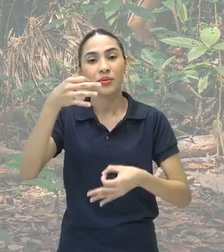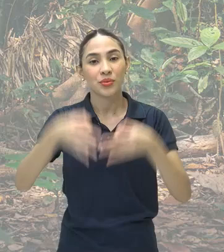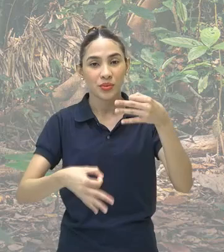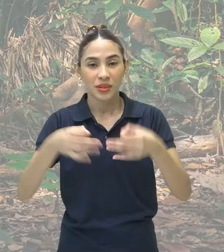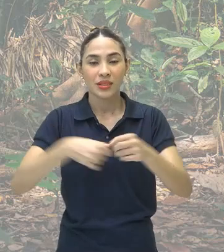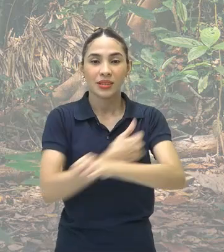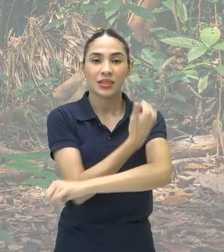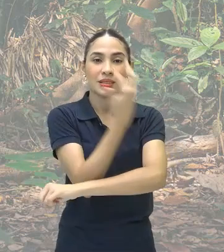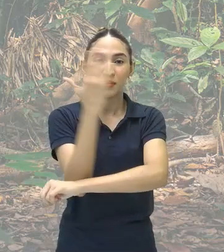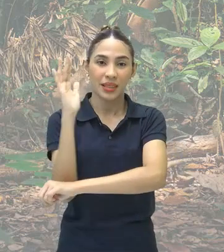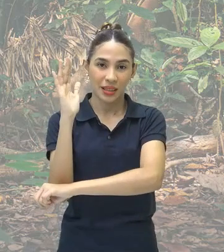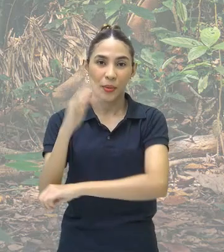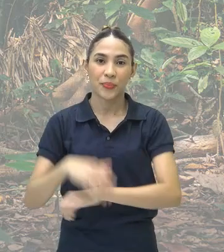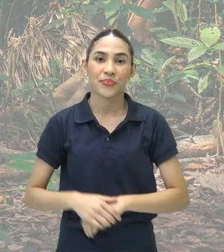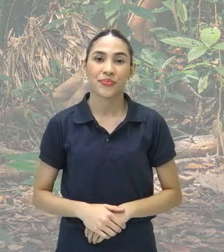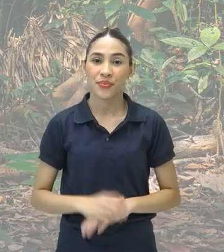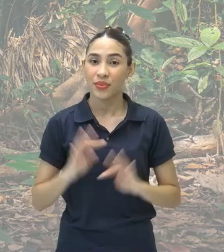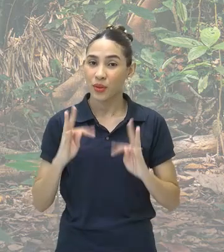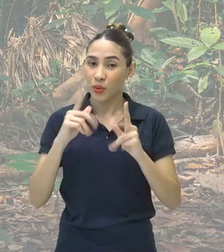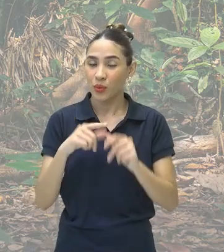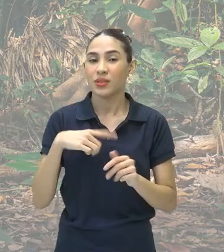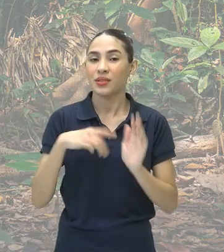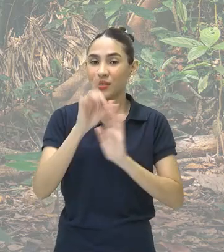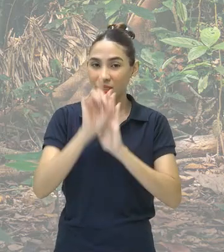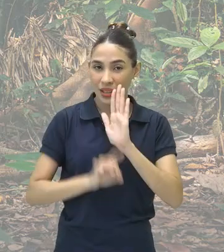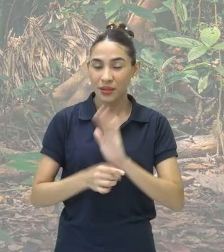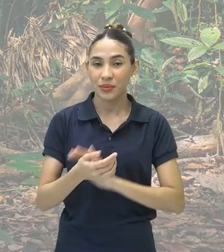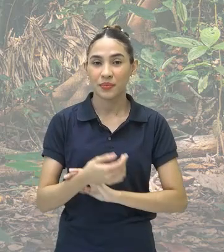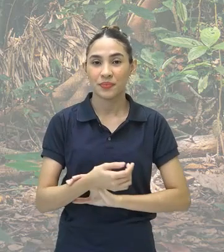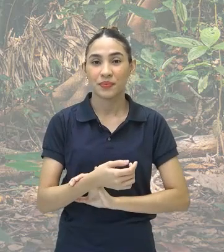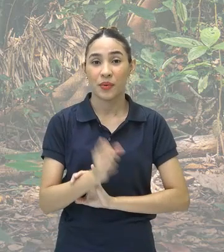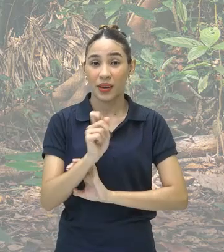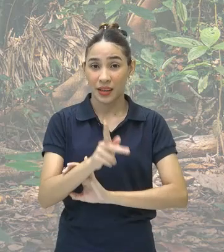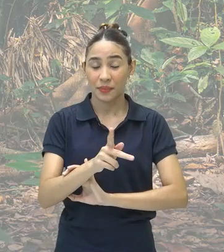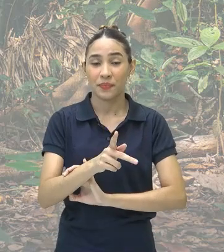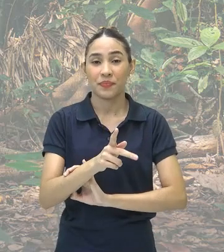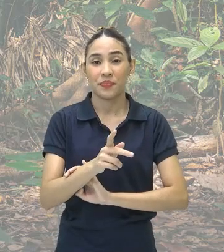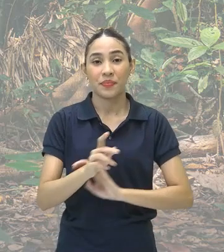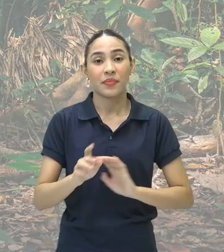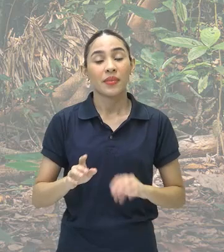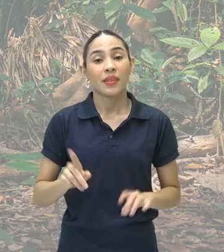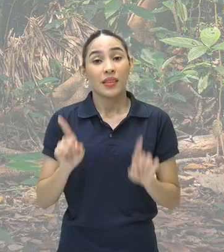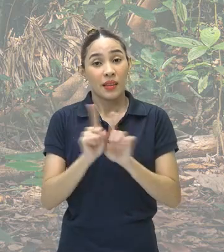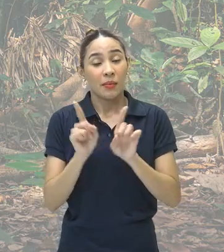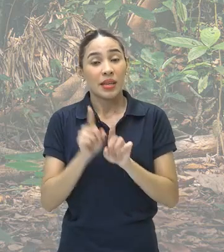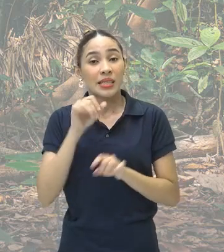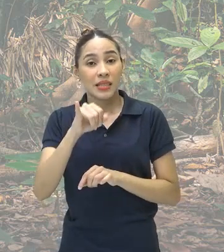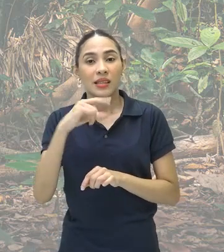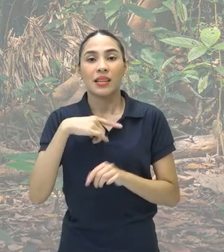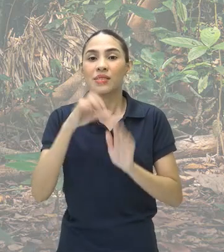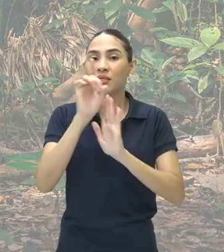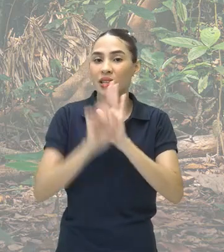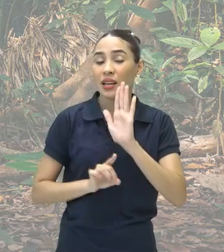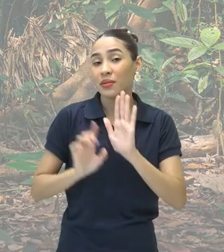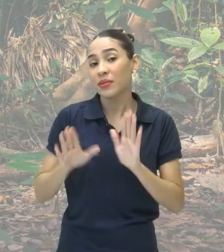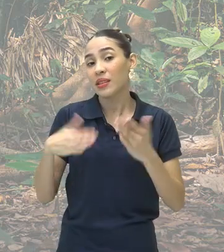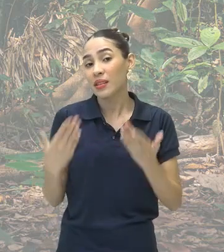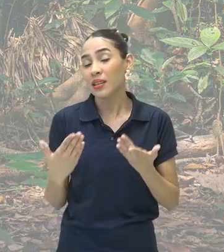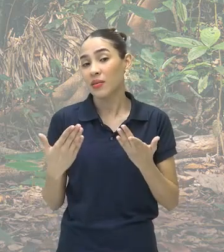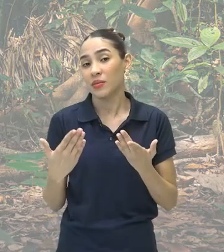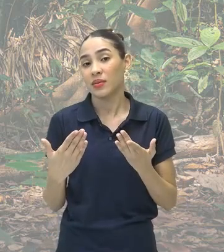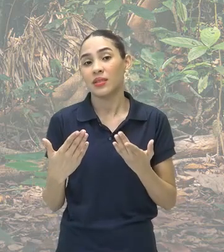justiça ambiental. Todos têm direito a isso aqui. Tá bom? E lógico, se nós temos direito a isso, então a gente